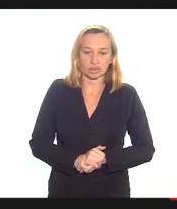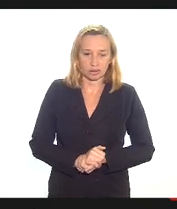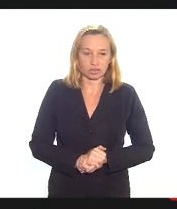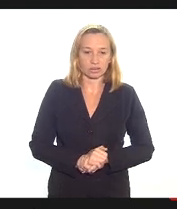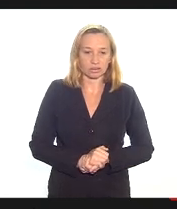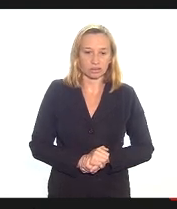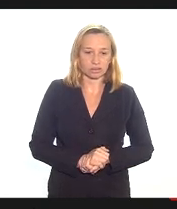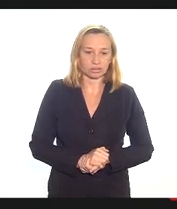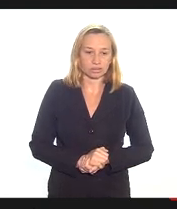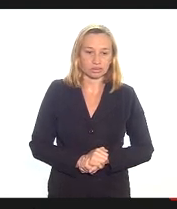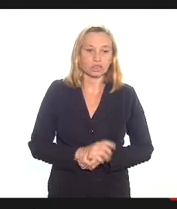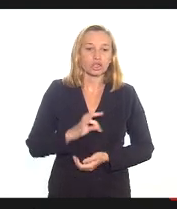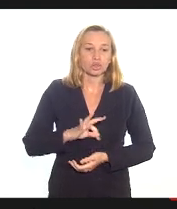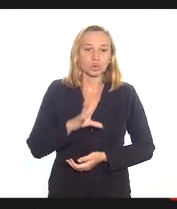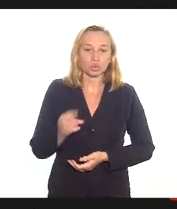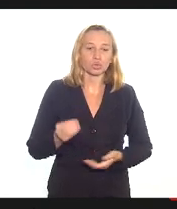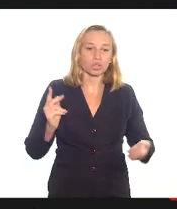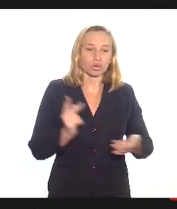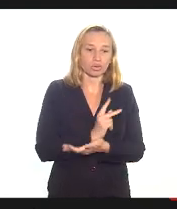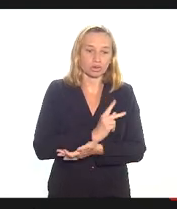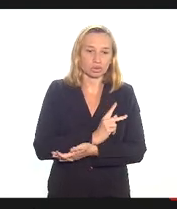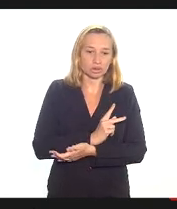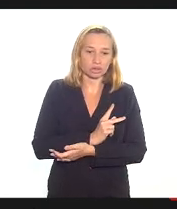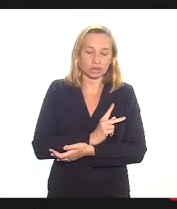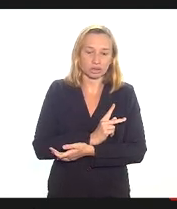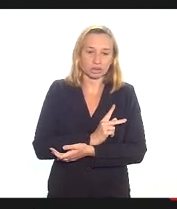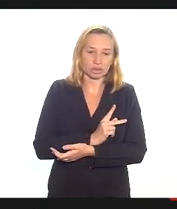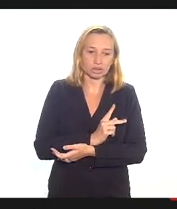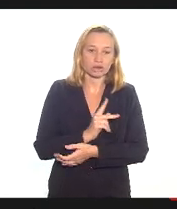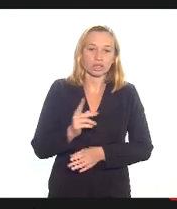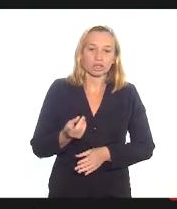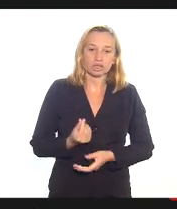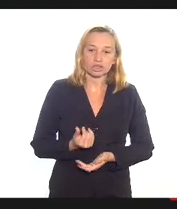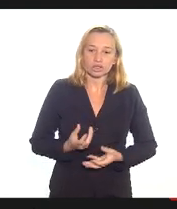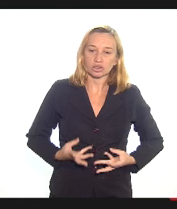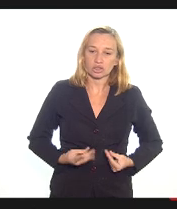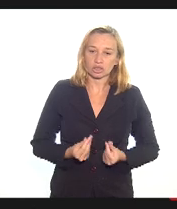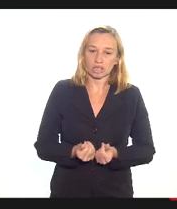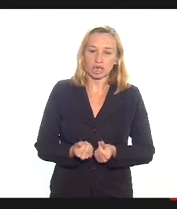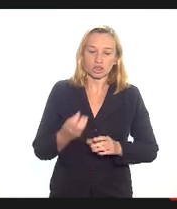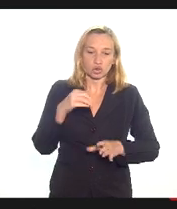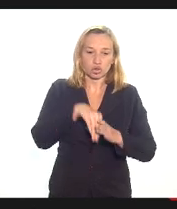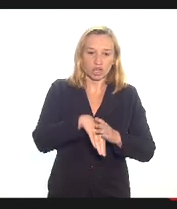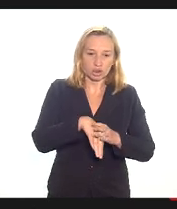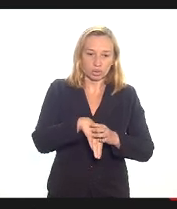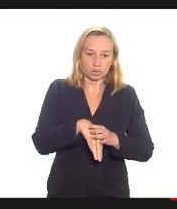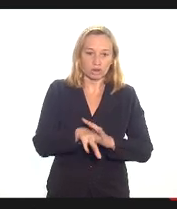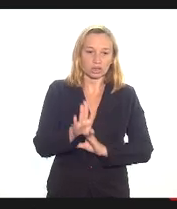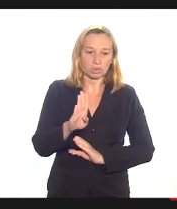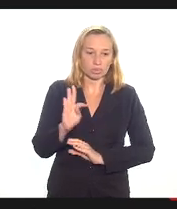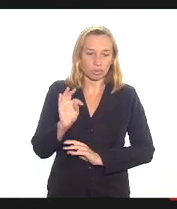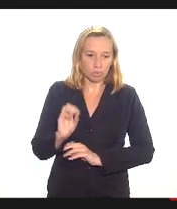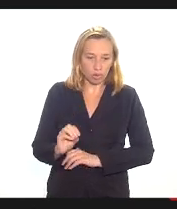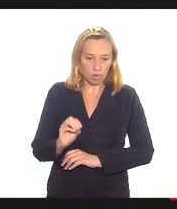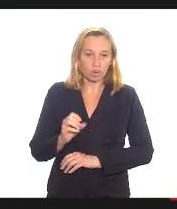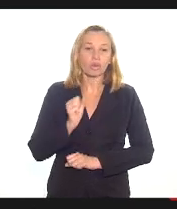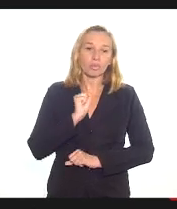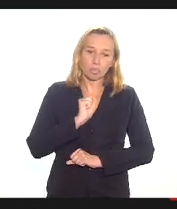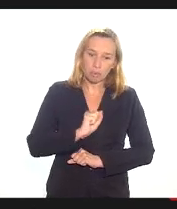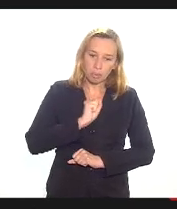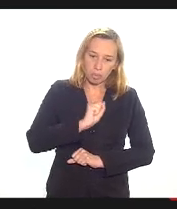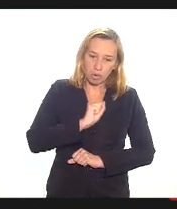Né? Tudo que acontece de gastos de exploração dentro desse bloco pode